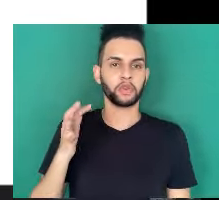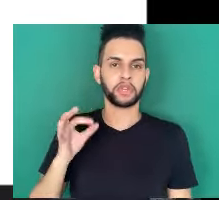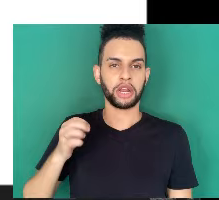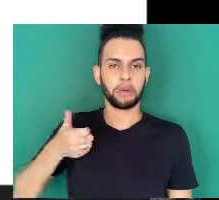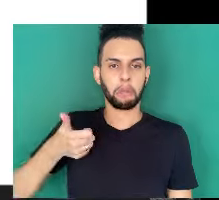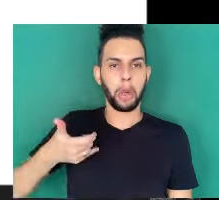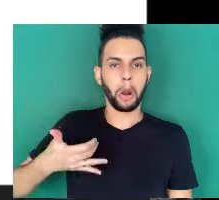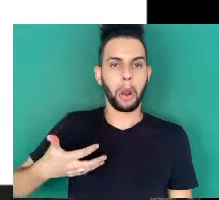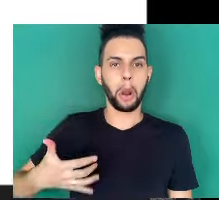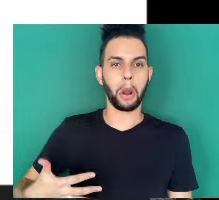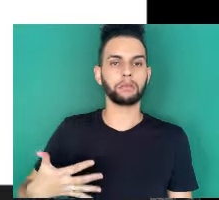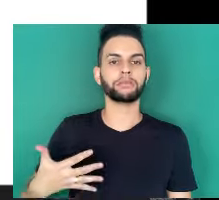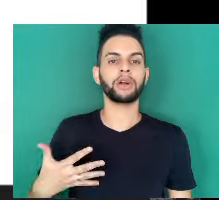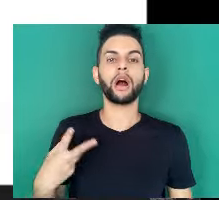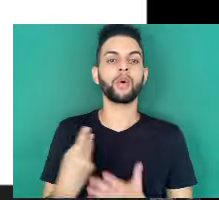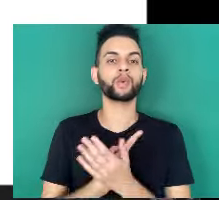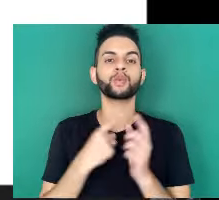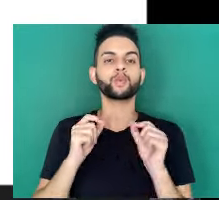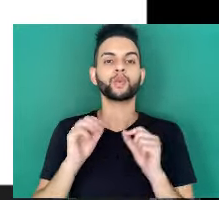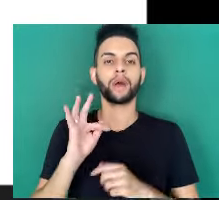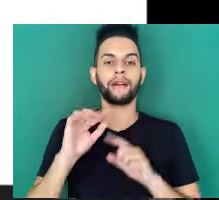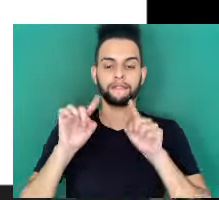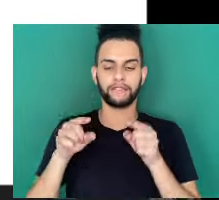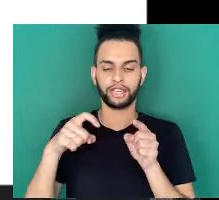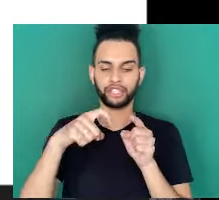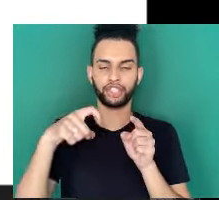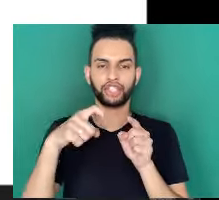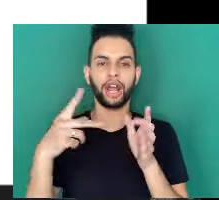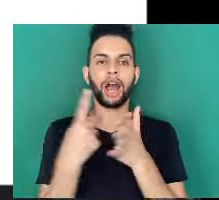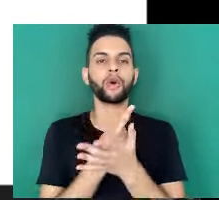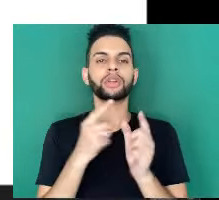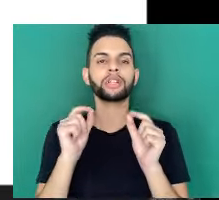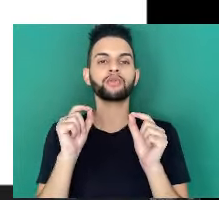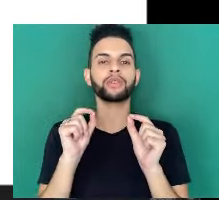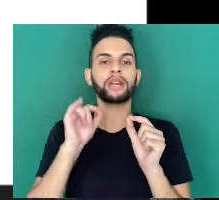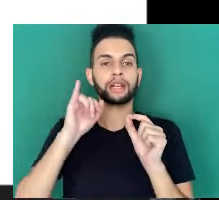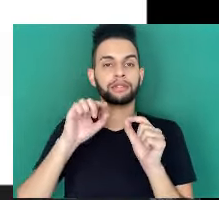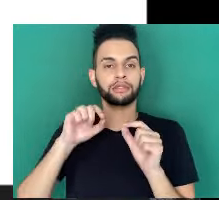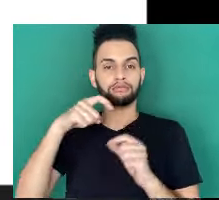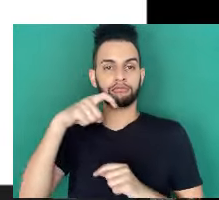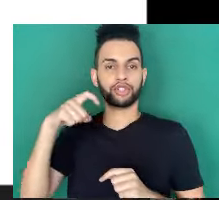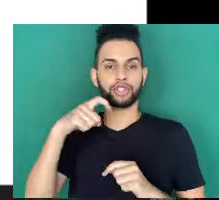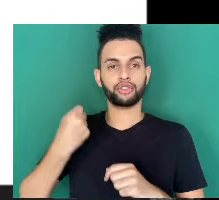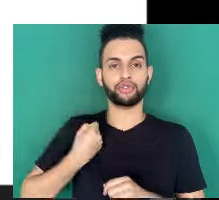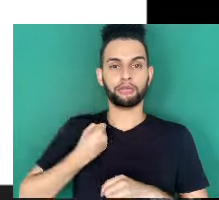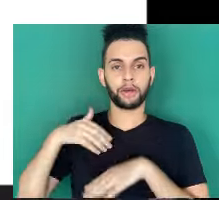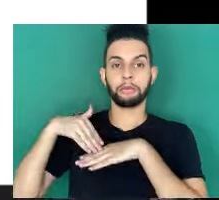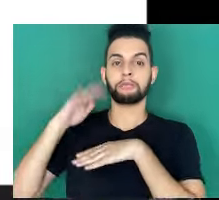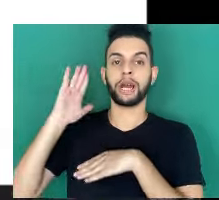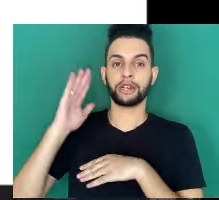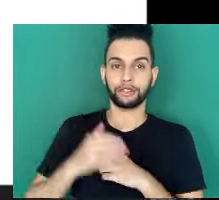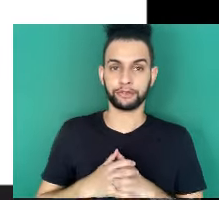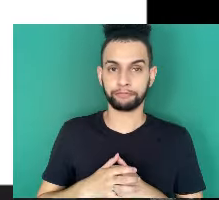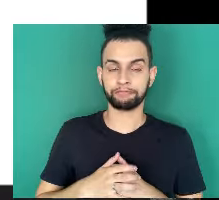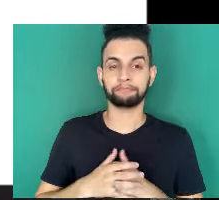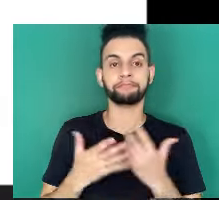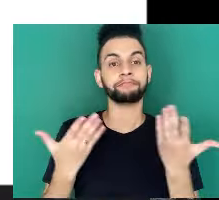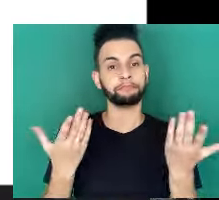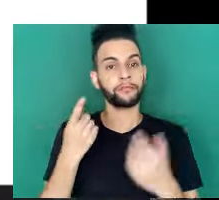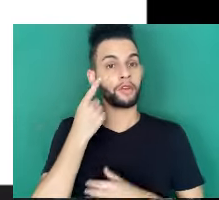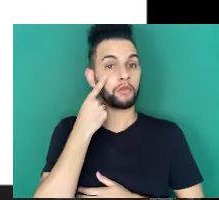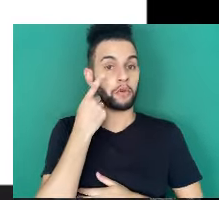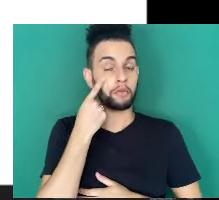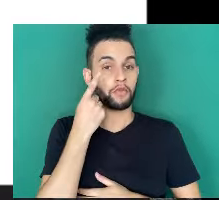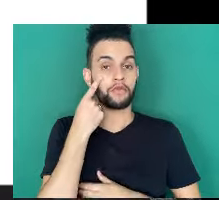Né? Então, o que vai acontecer com f de x nessa situação? Então, vamos dar uma